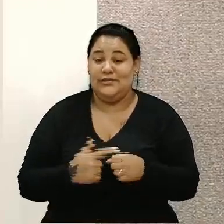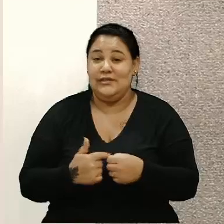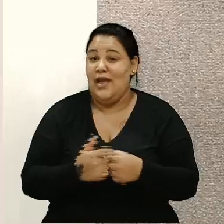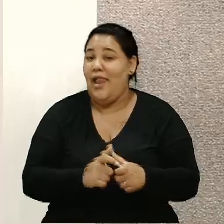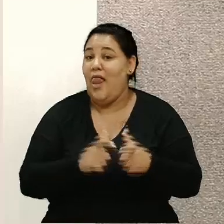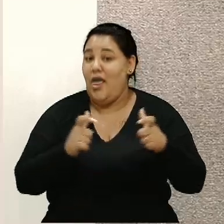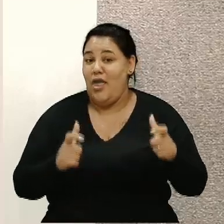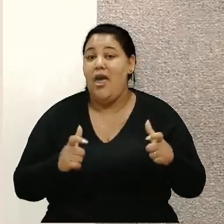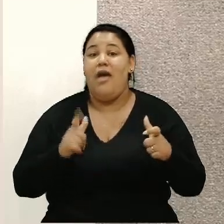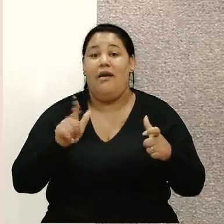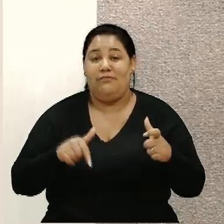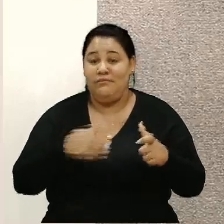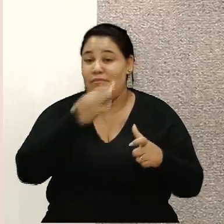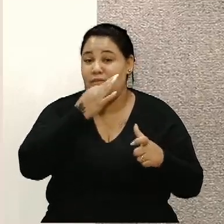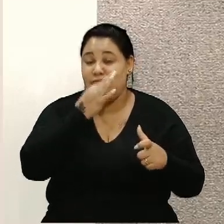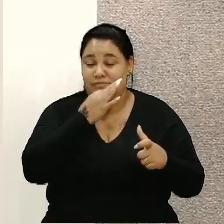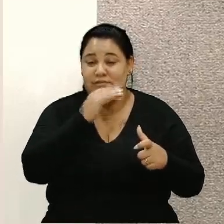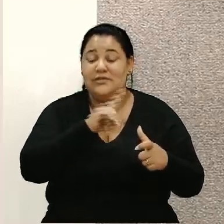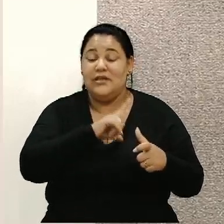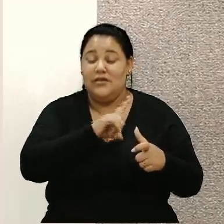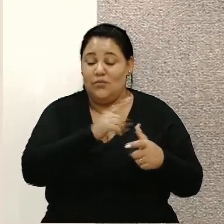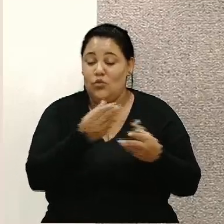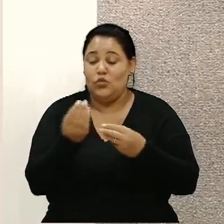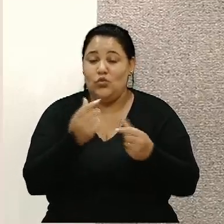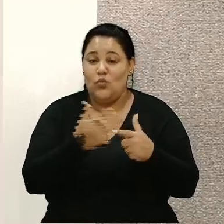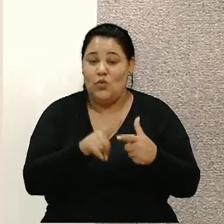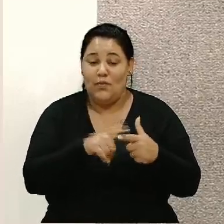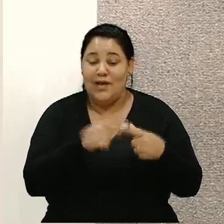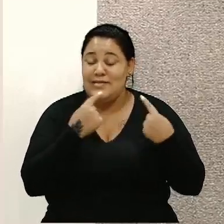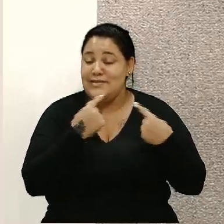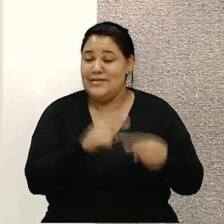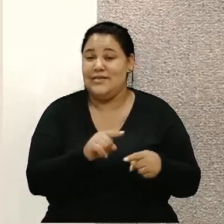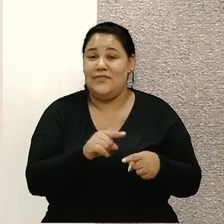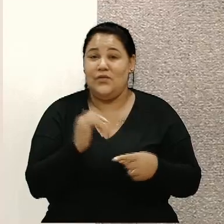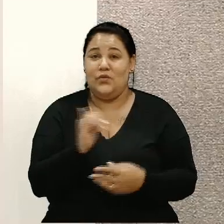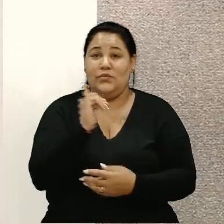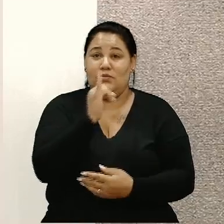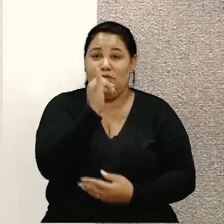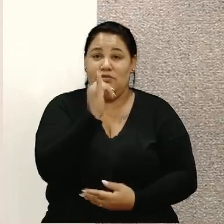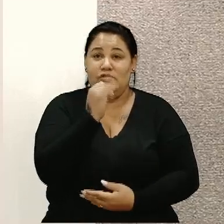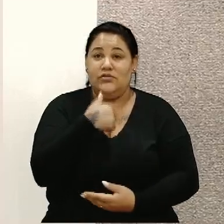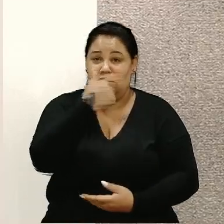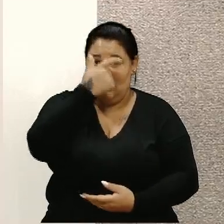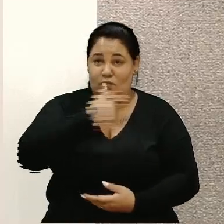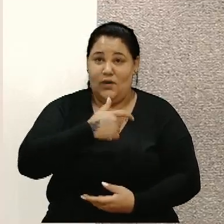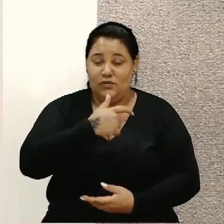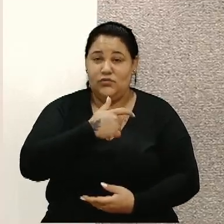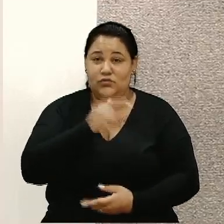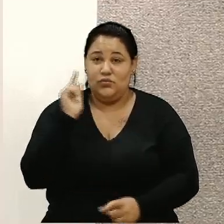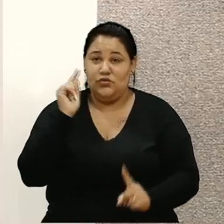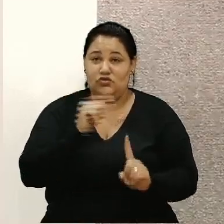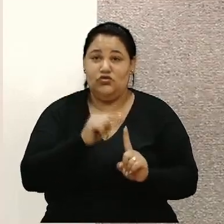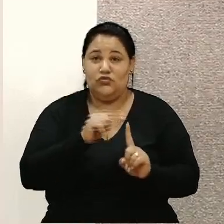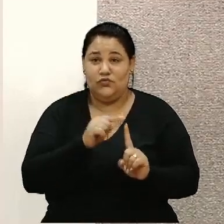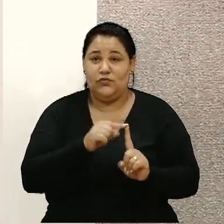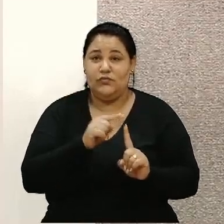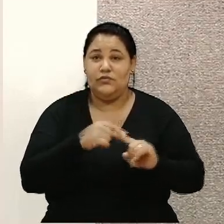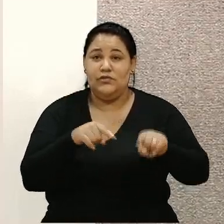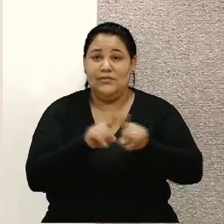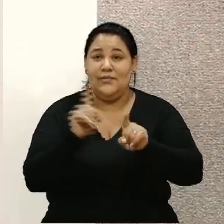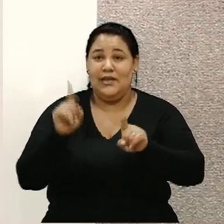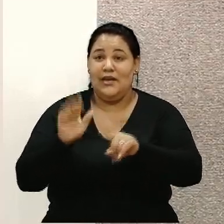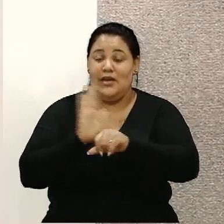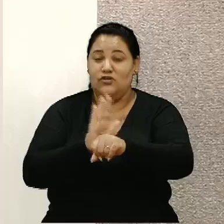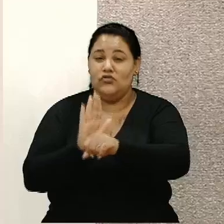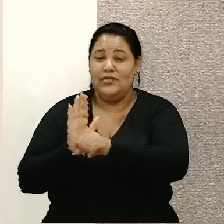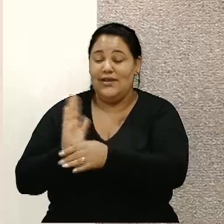tem problemas grandes para trabalhar aqui, desafios gigantescos, e eu acho que o propósito da frente é auxiliar em todas